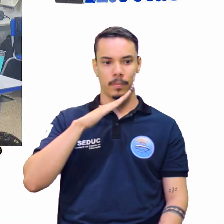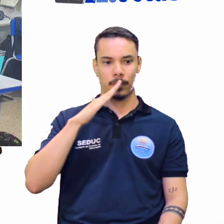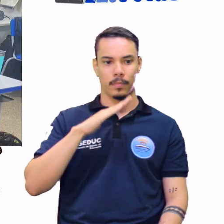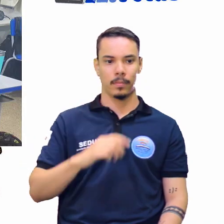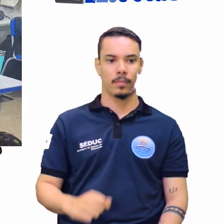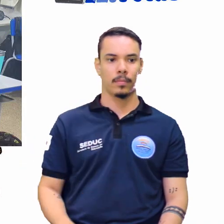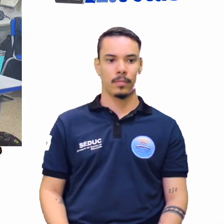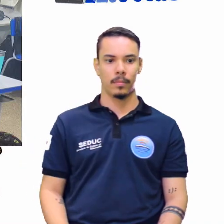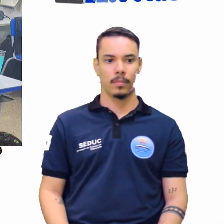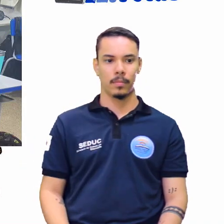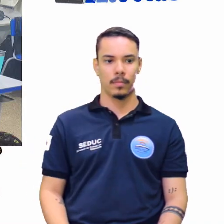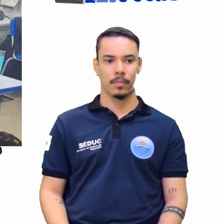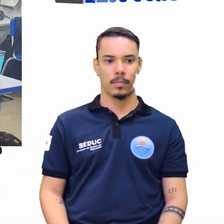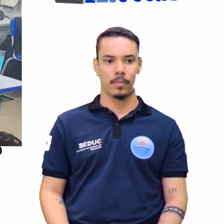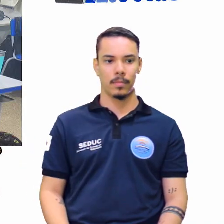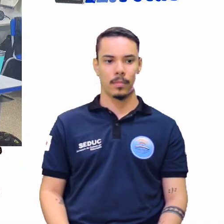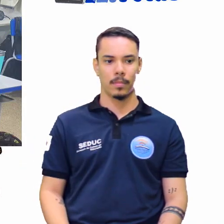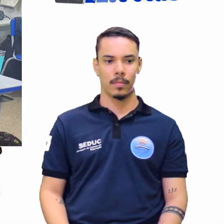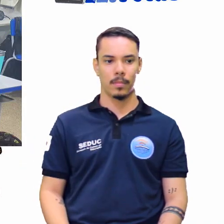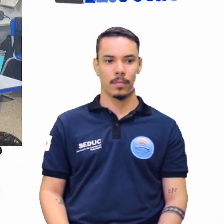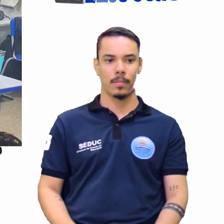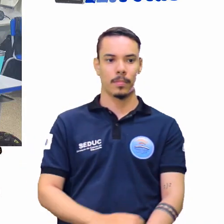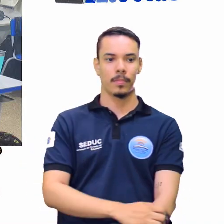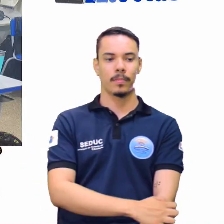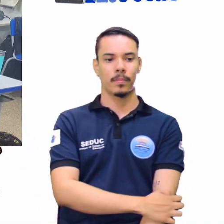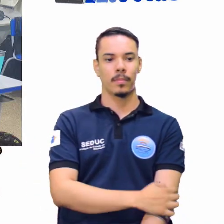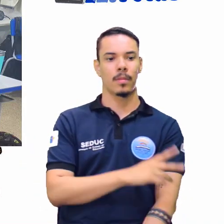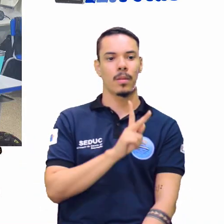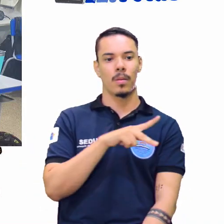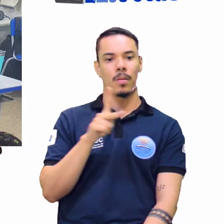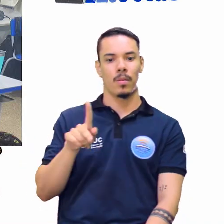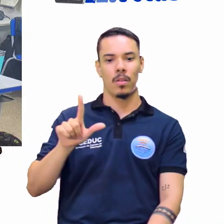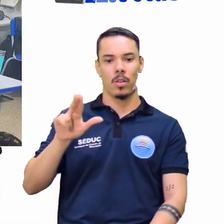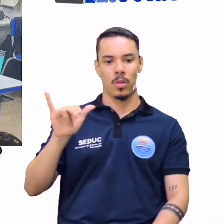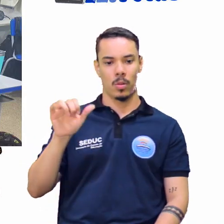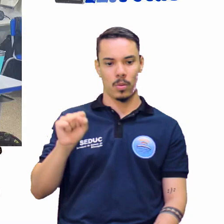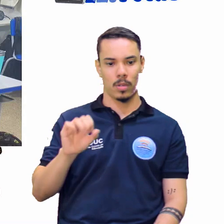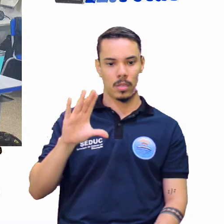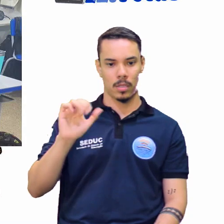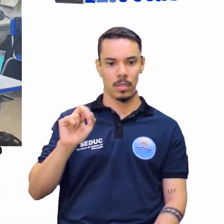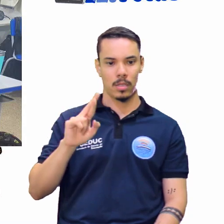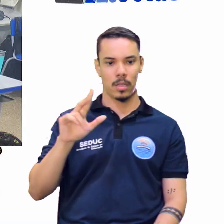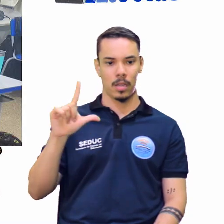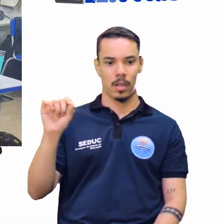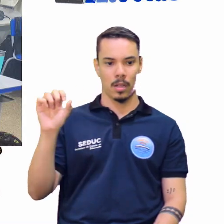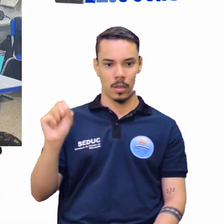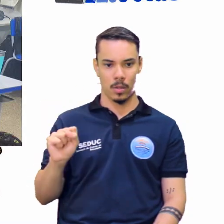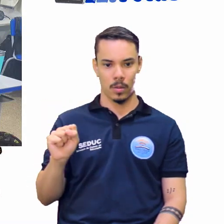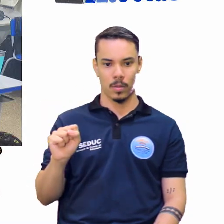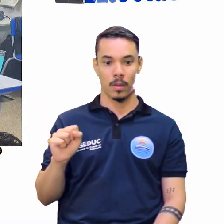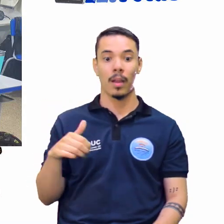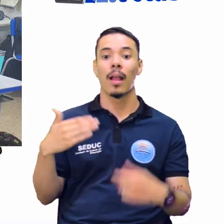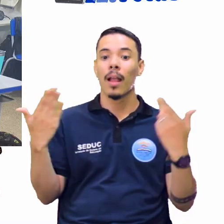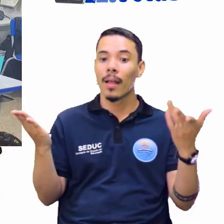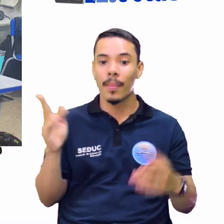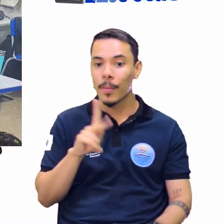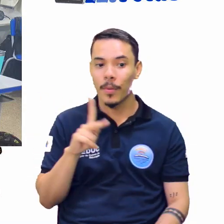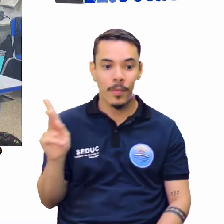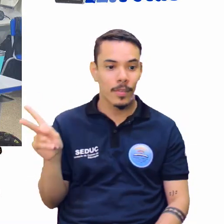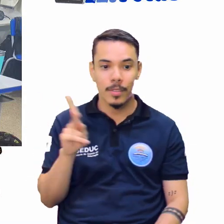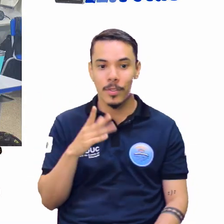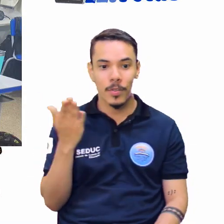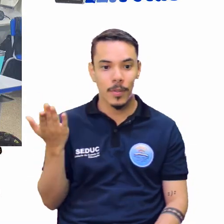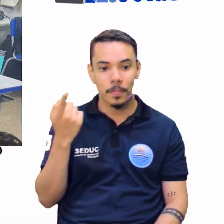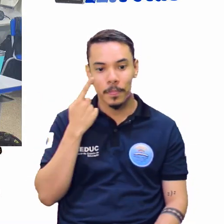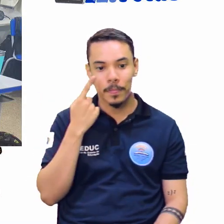pé de pimenta Será que Pimenta Bueno vai lá Creia de pimenta Professor Luiz Carlos Cadê o Professor Luiz Carlos